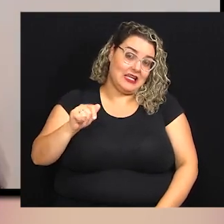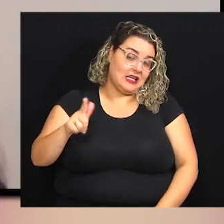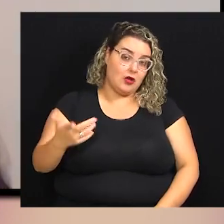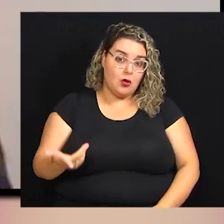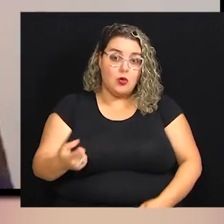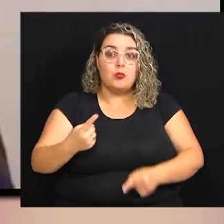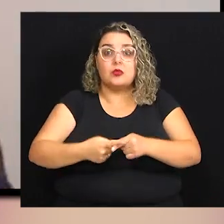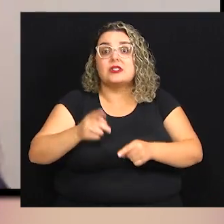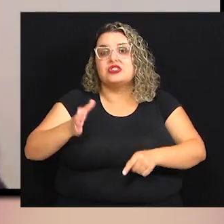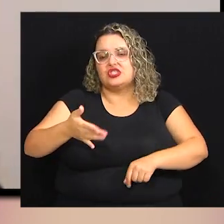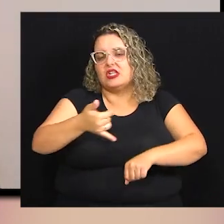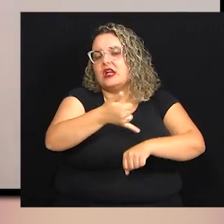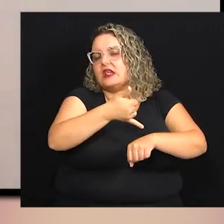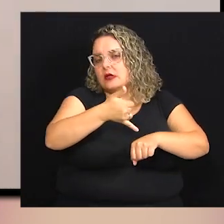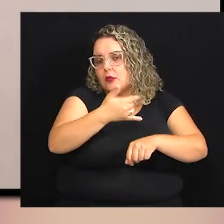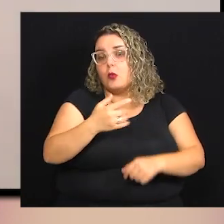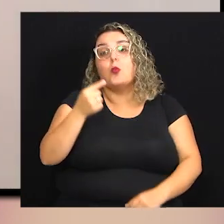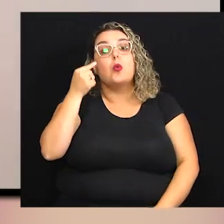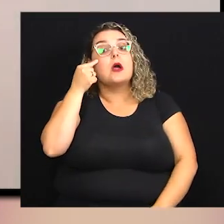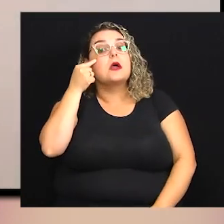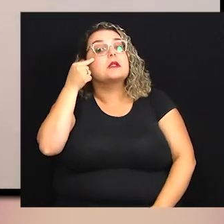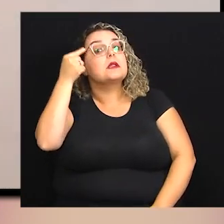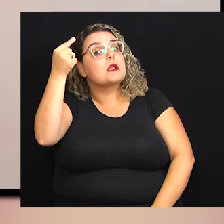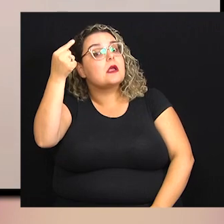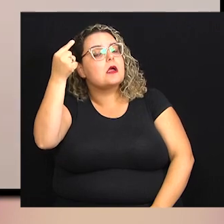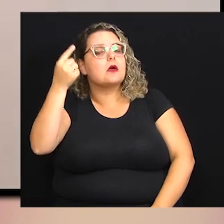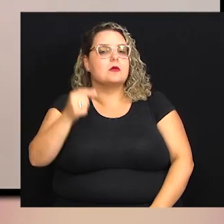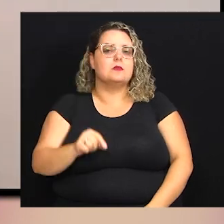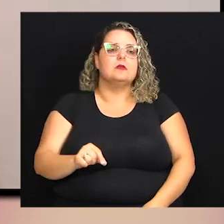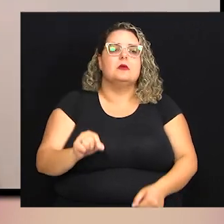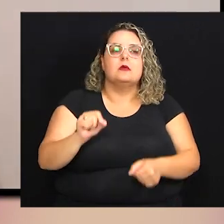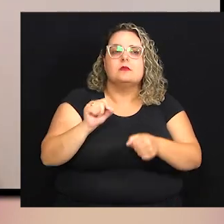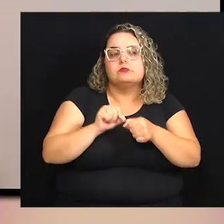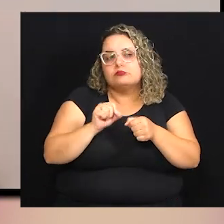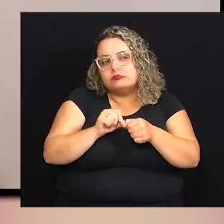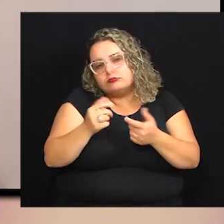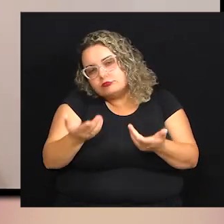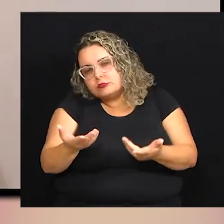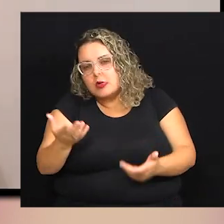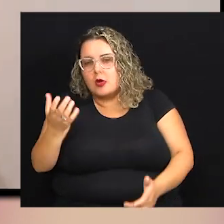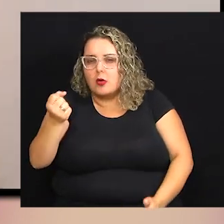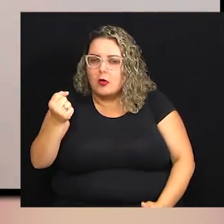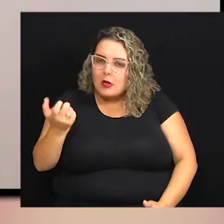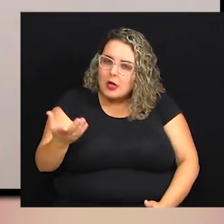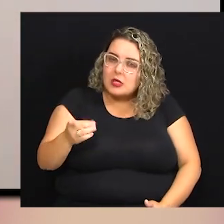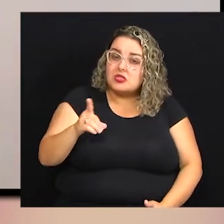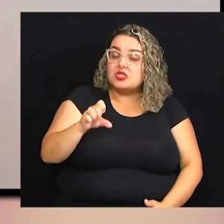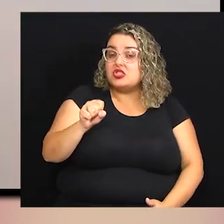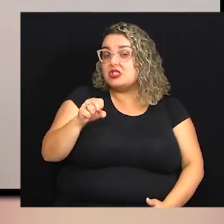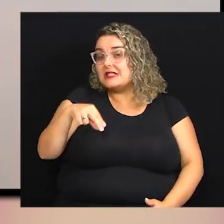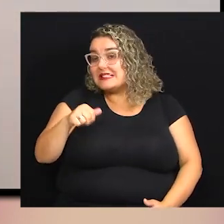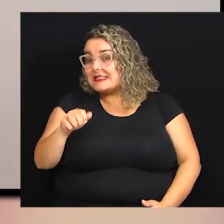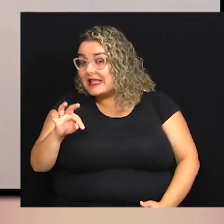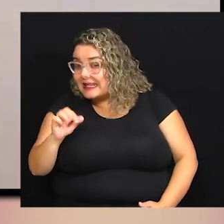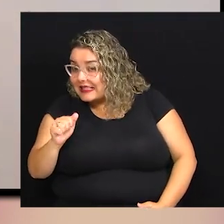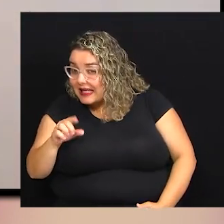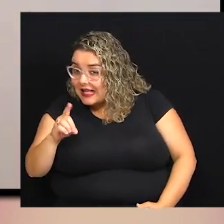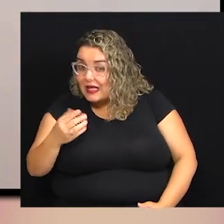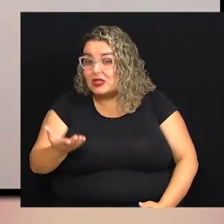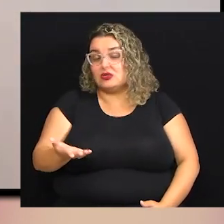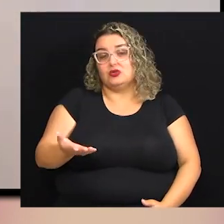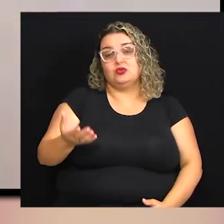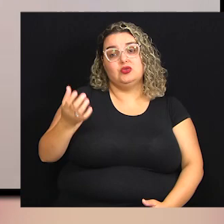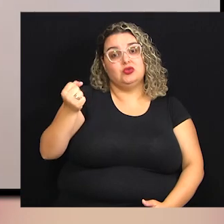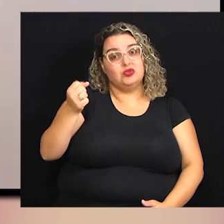alimentação a gente tem gordura. Então, o ideal é você colocar um leite mais